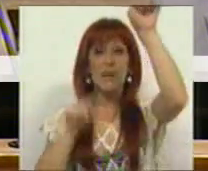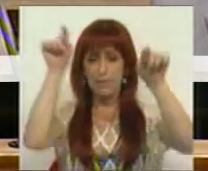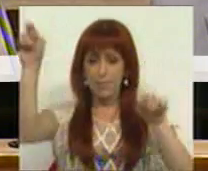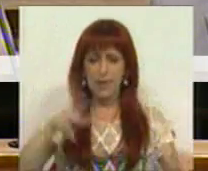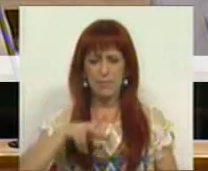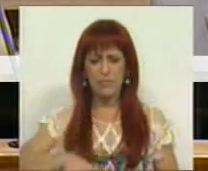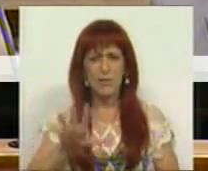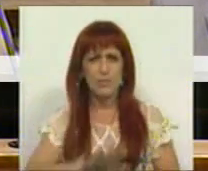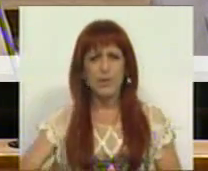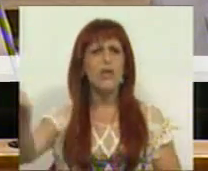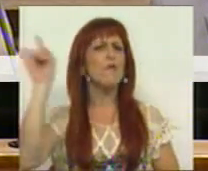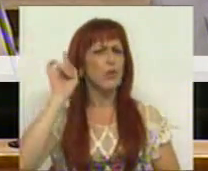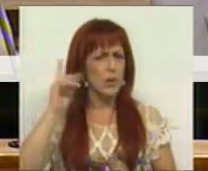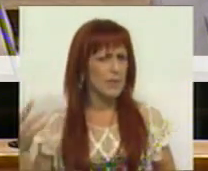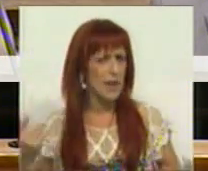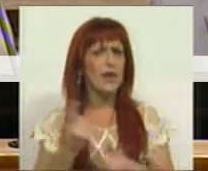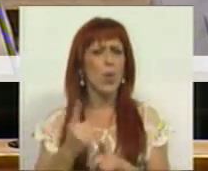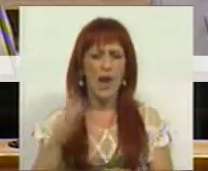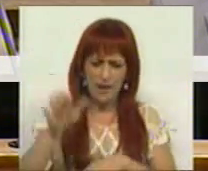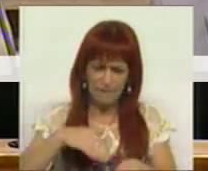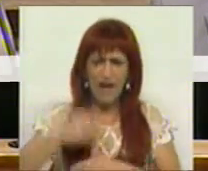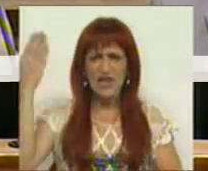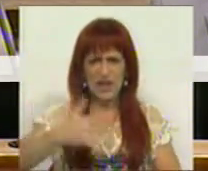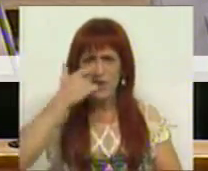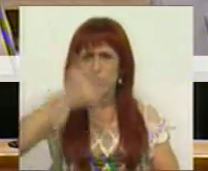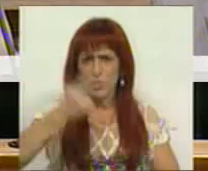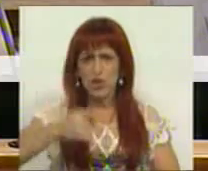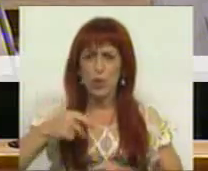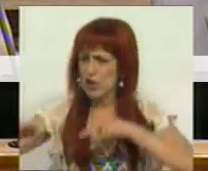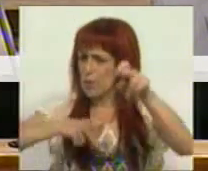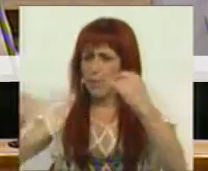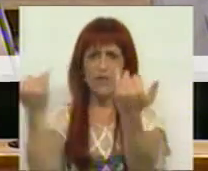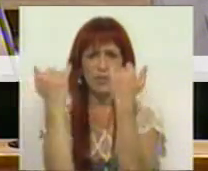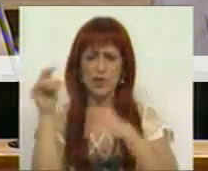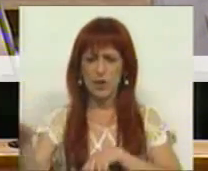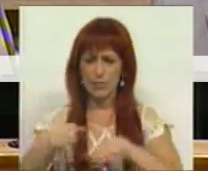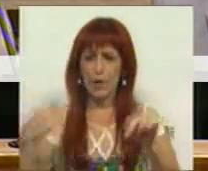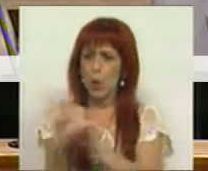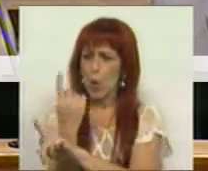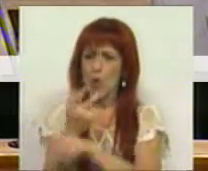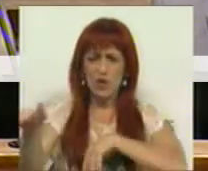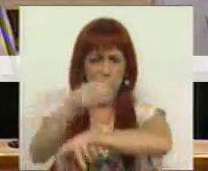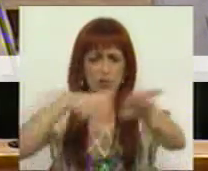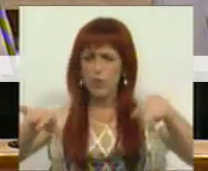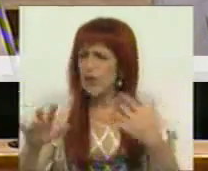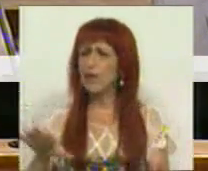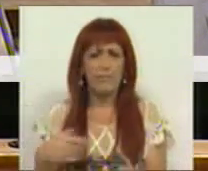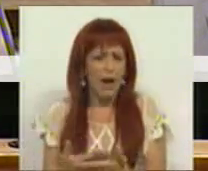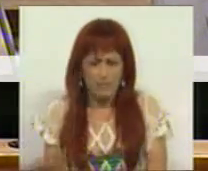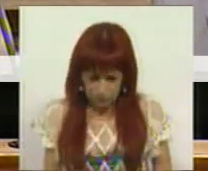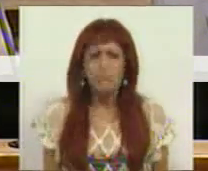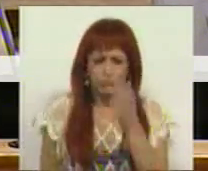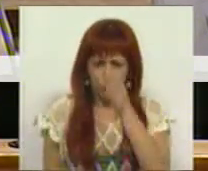território é considerada fundamental para o exercício de direitos de cidadania, circulação de informação, circulação de mercadorias. Portanto, ela é